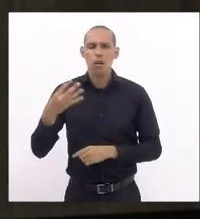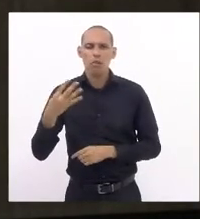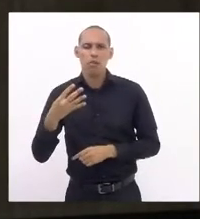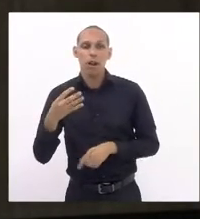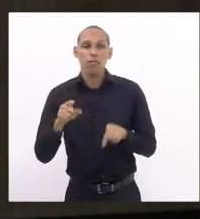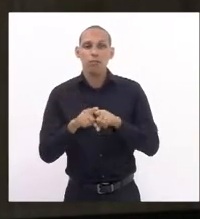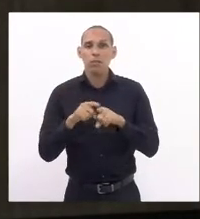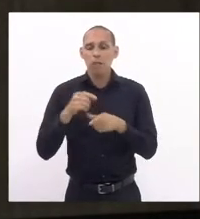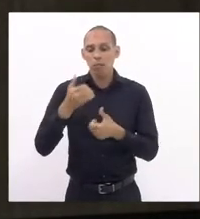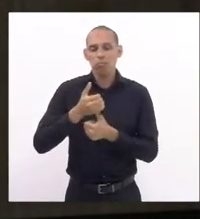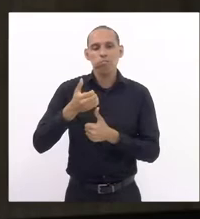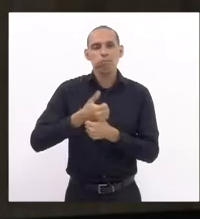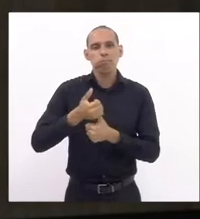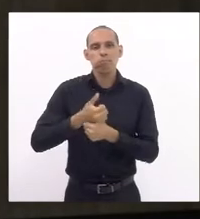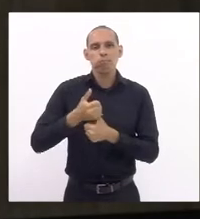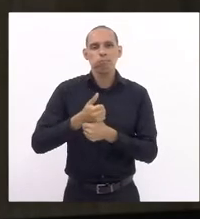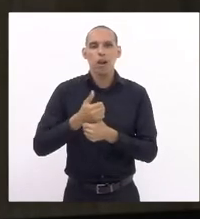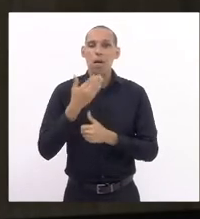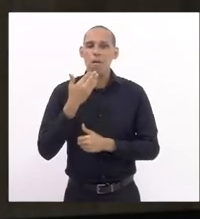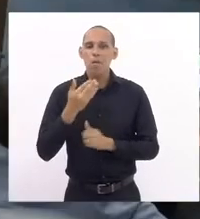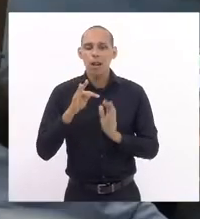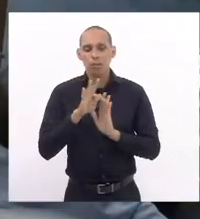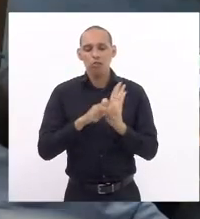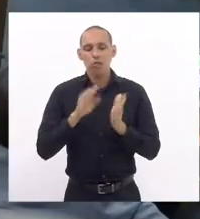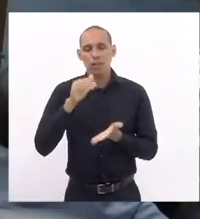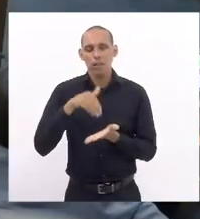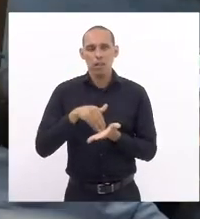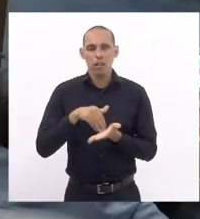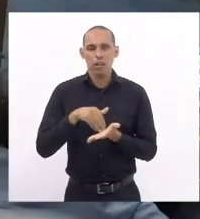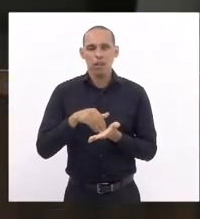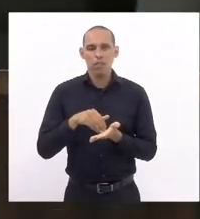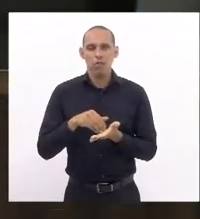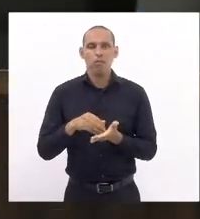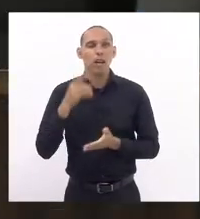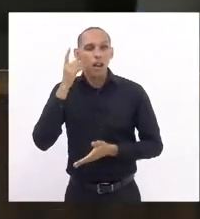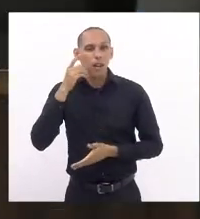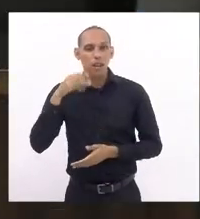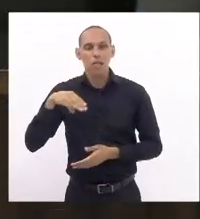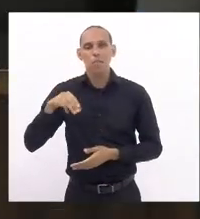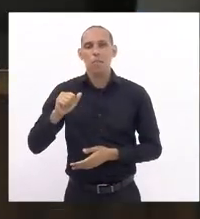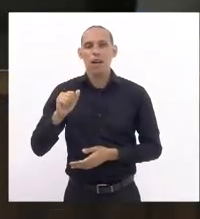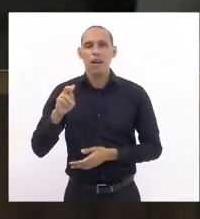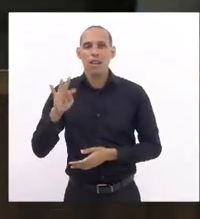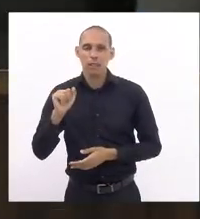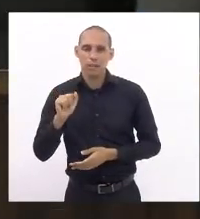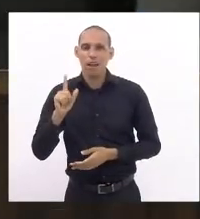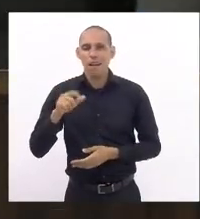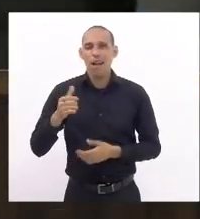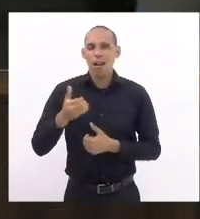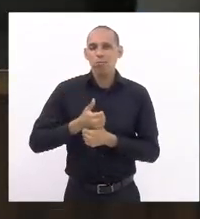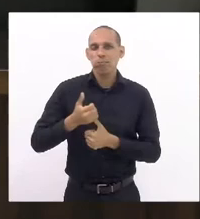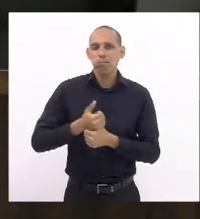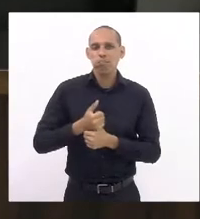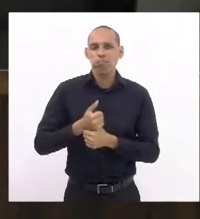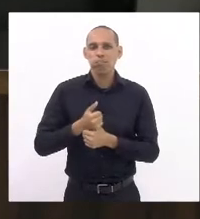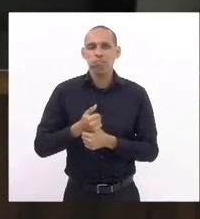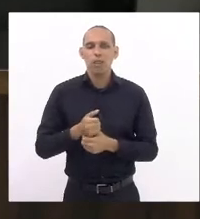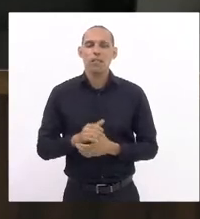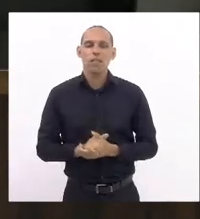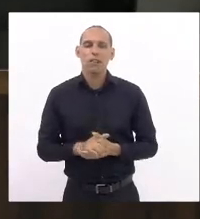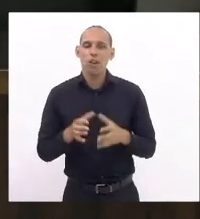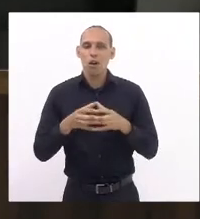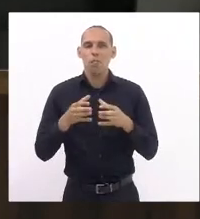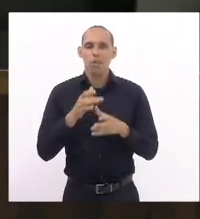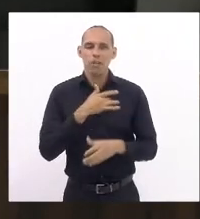por substitutivo e pedindo forma final de redação. Deputada Marta Rocha, pela Comissão de Saúde, que sendo substitutivo, apesar de Vossa Excelência ser